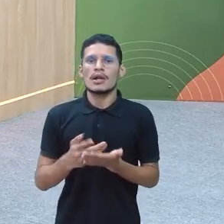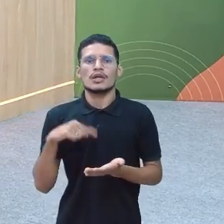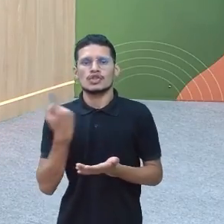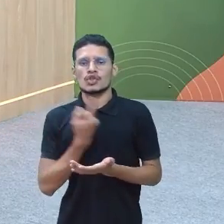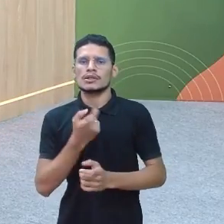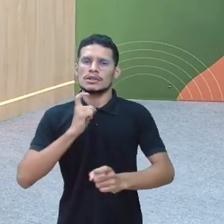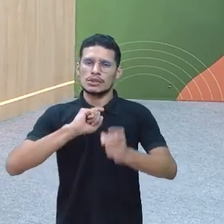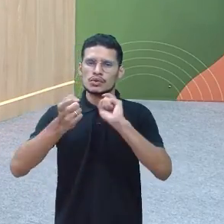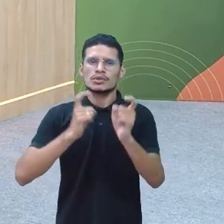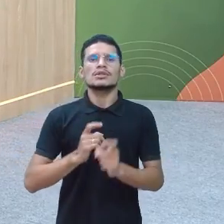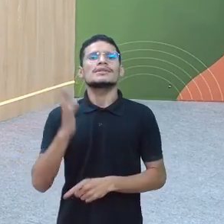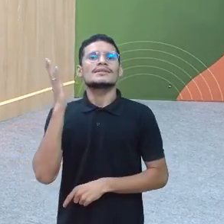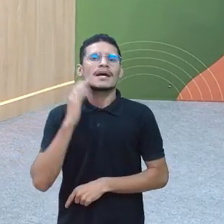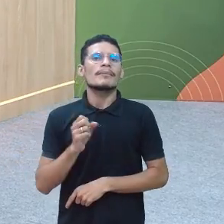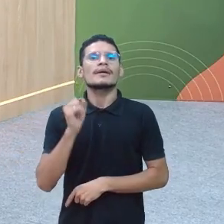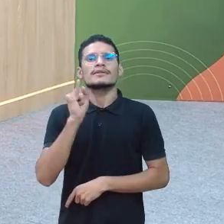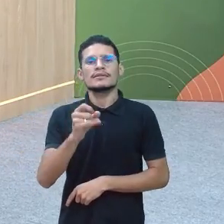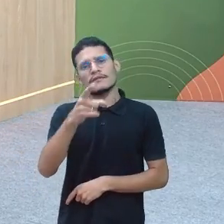discutir, para ver se vocês